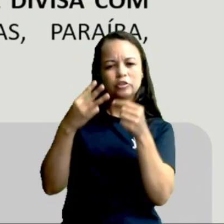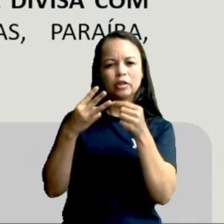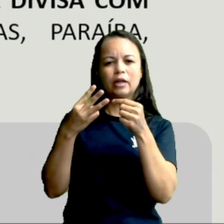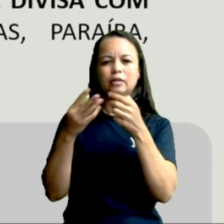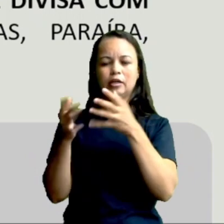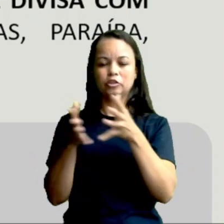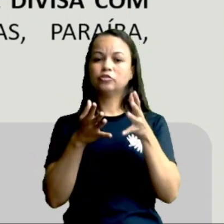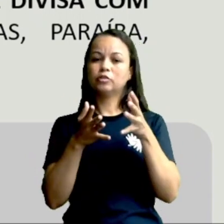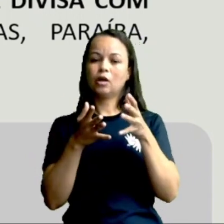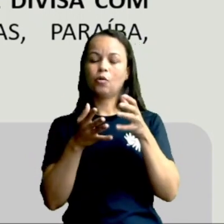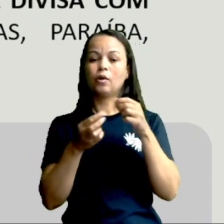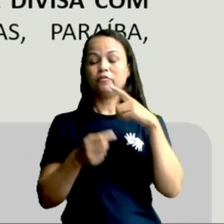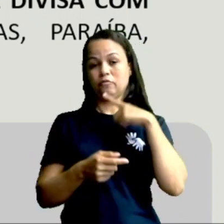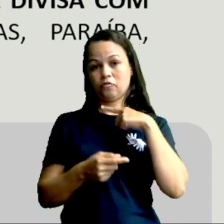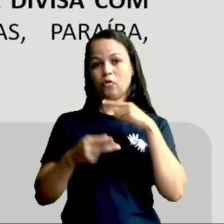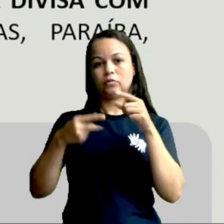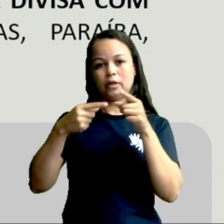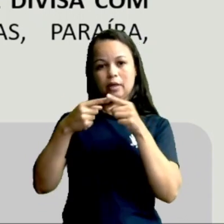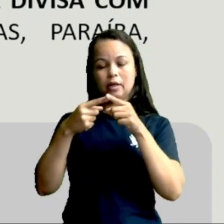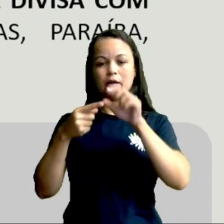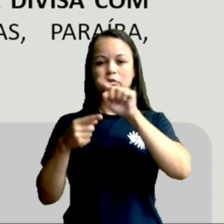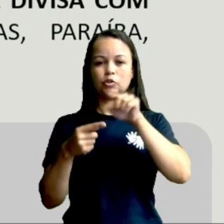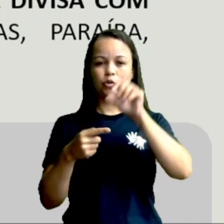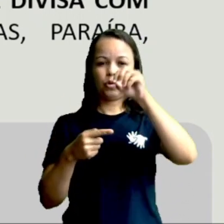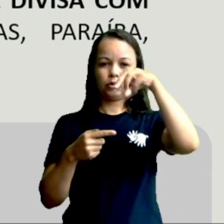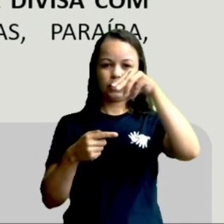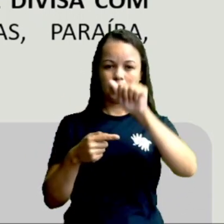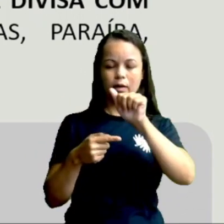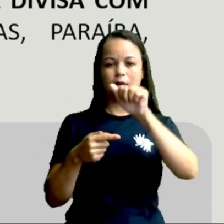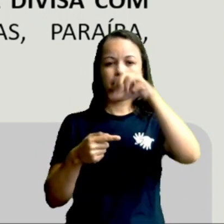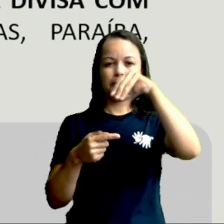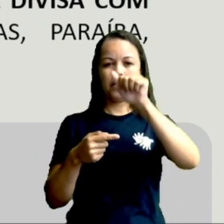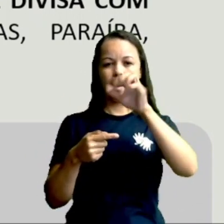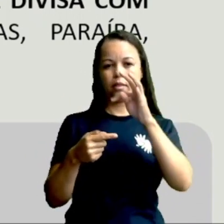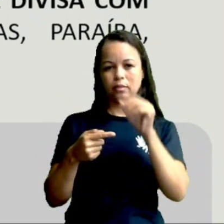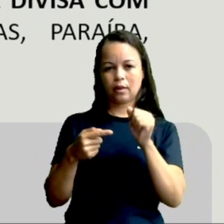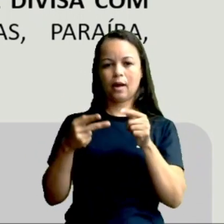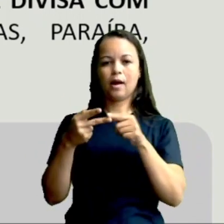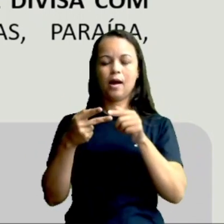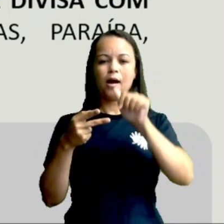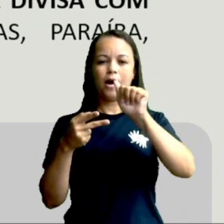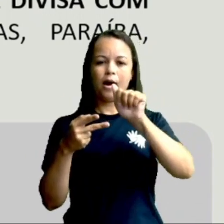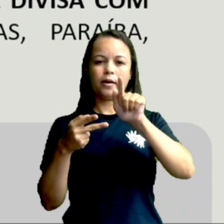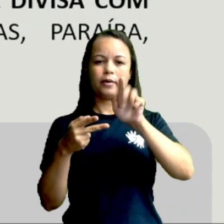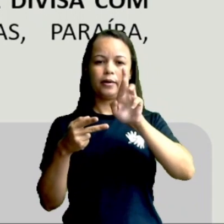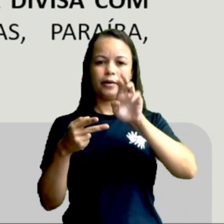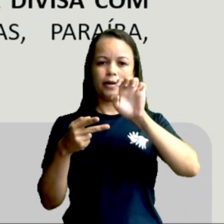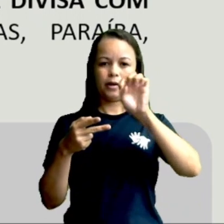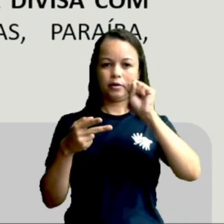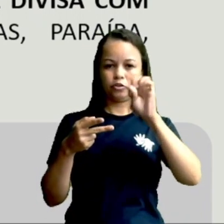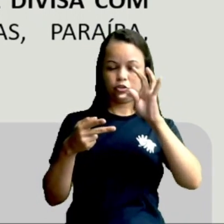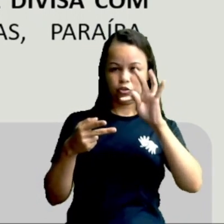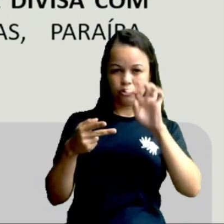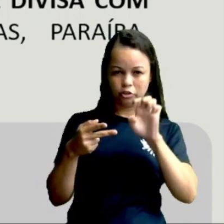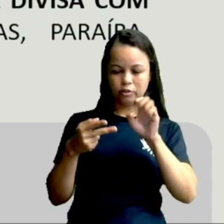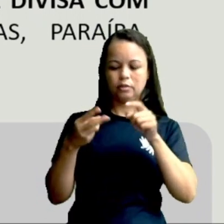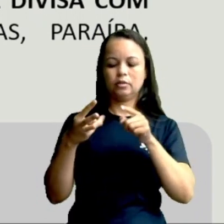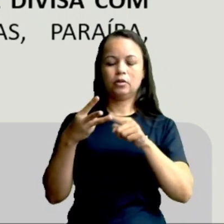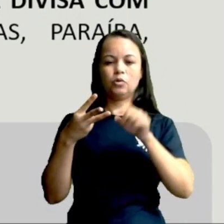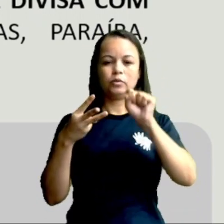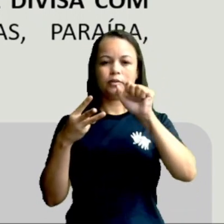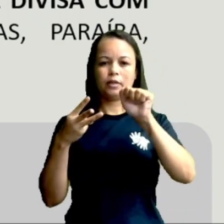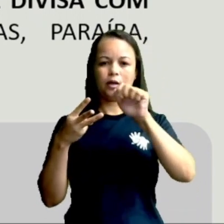regiões. E aí eu vou ter a Zona da Mata, o Agreste e o Sertão. Nós temos como capital